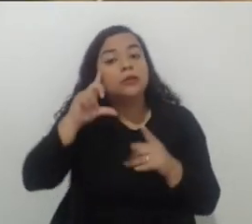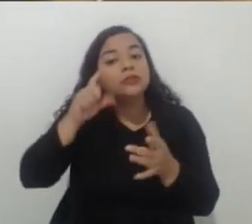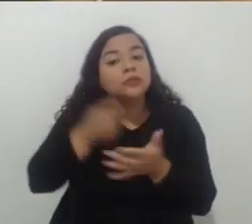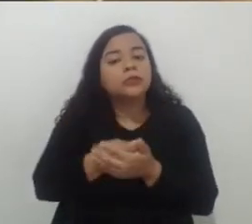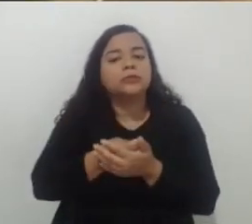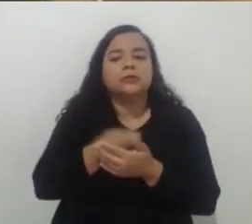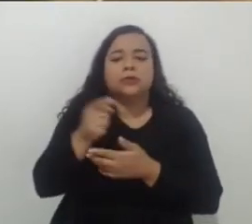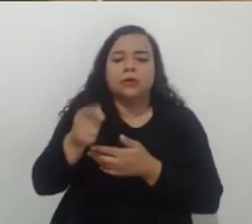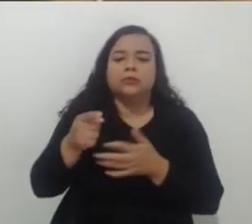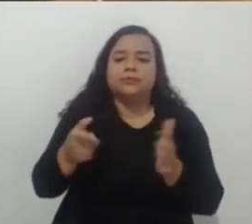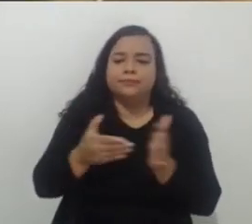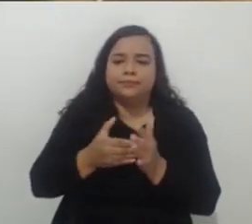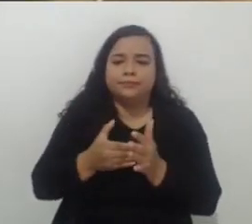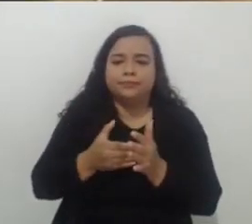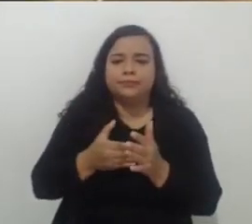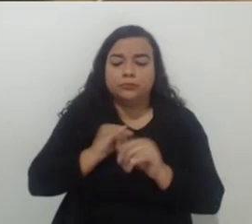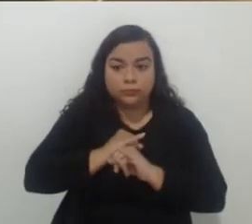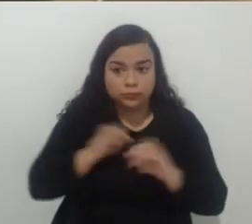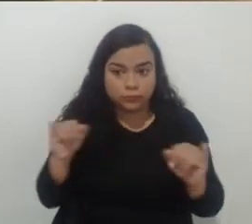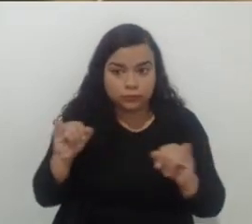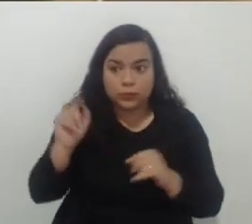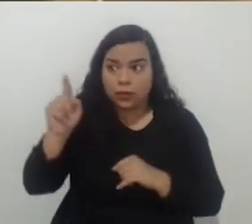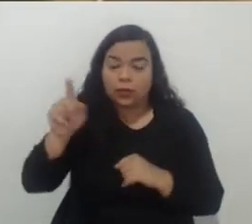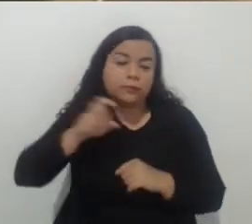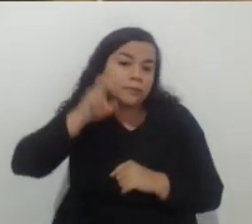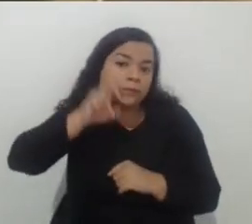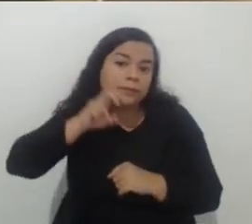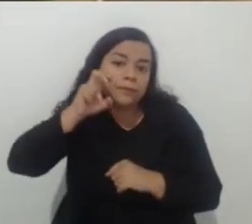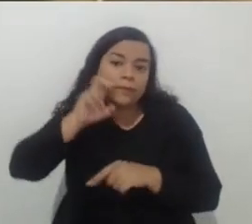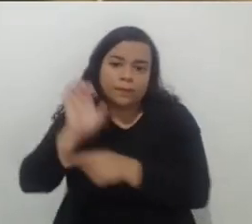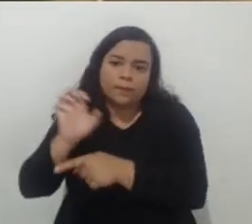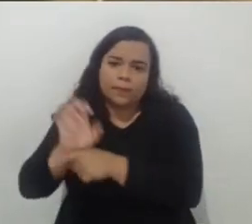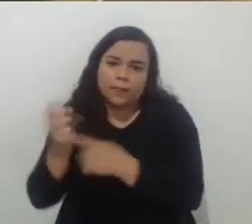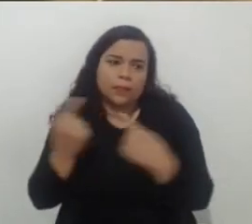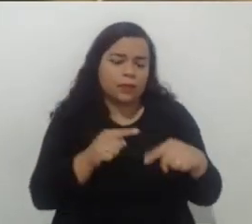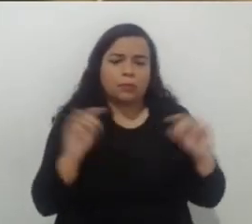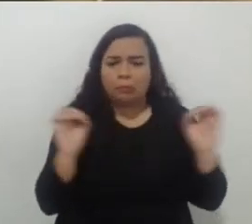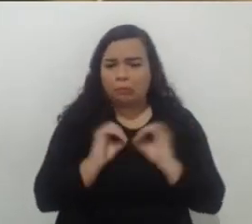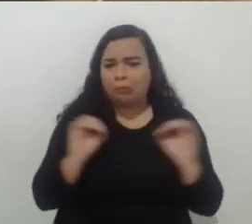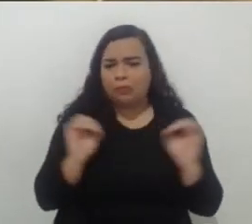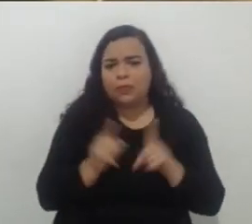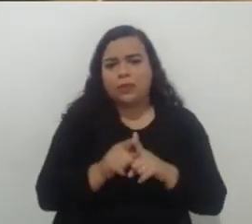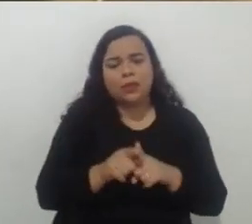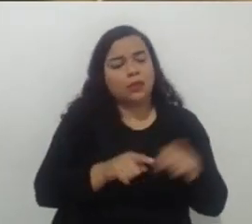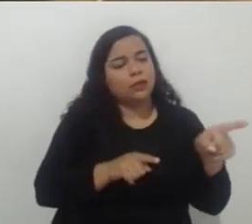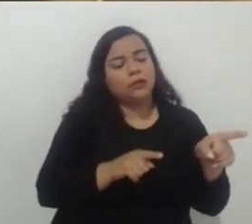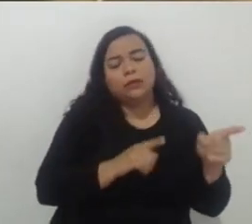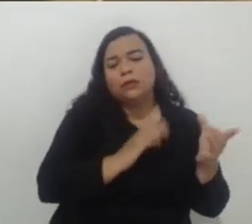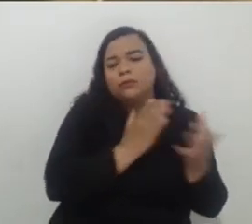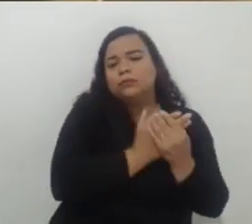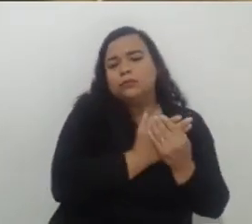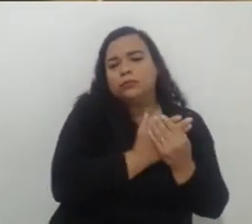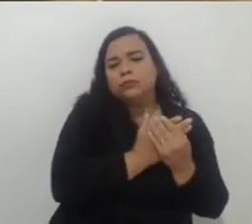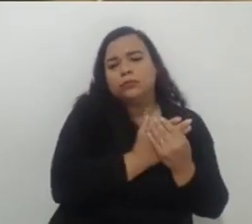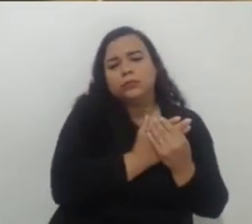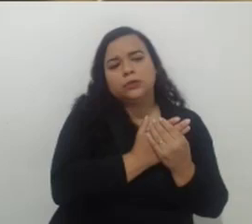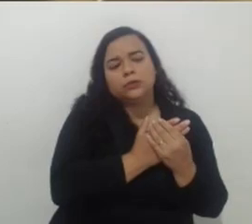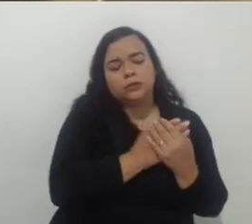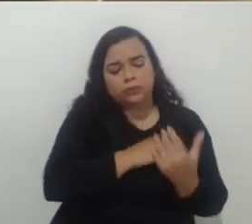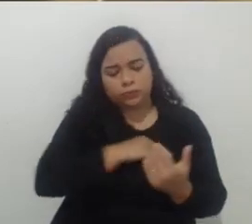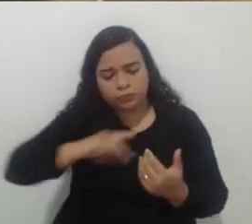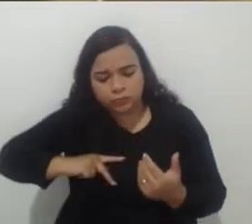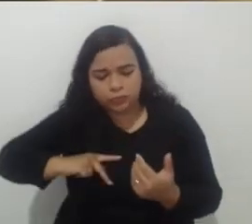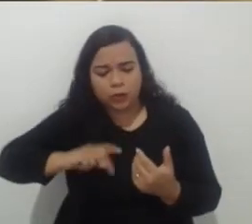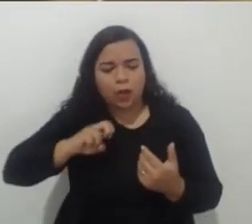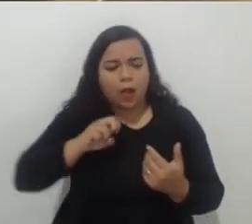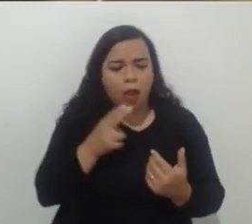declaração, que não foi atacada pelo Estado do Rio Grande do Norte, não foi recorrida pela Monte de Holanda e nem pelo Ministério Público, assim dispõe.